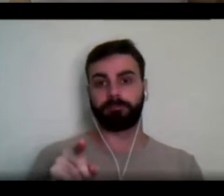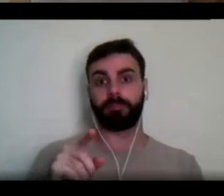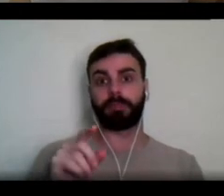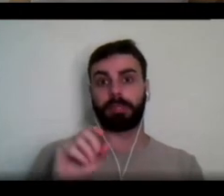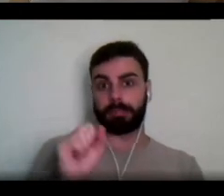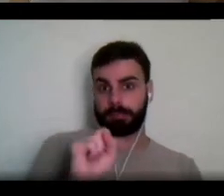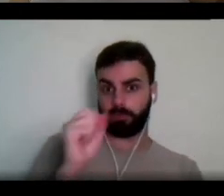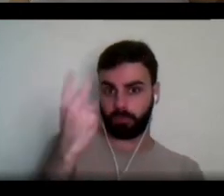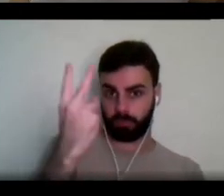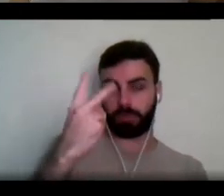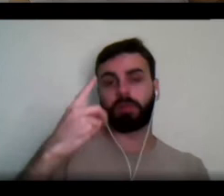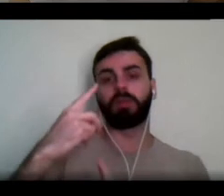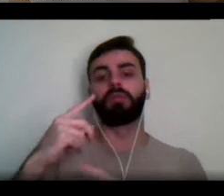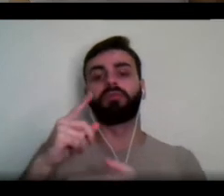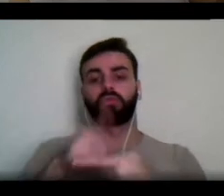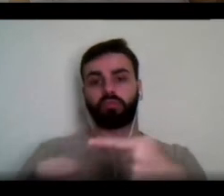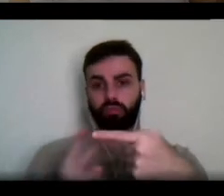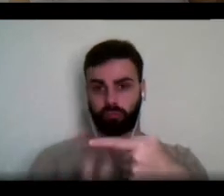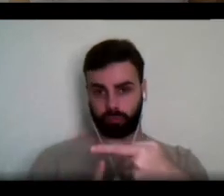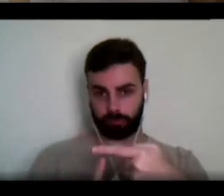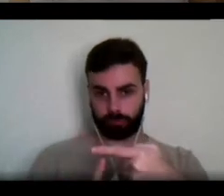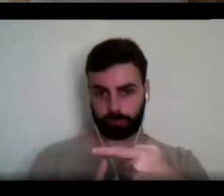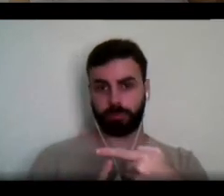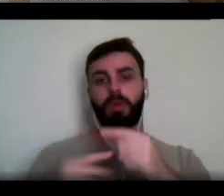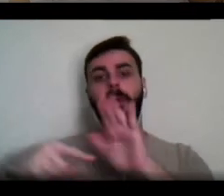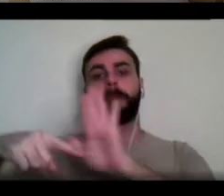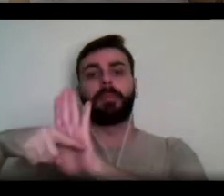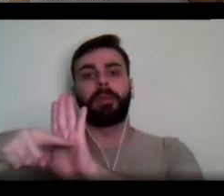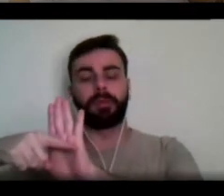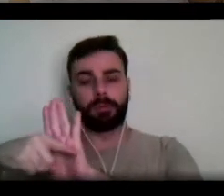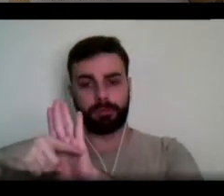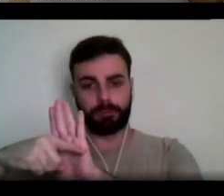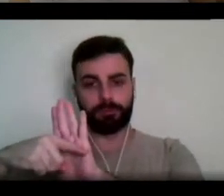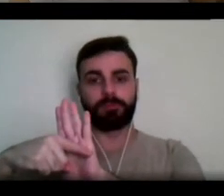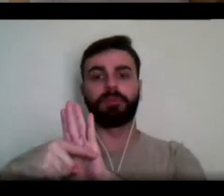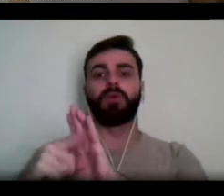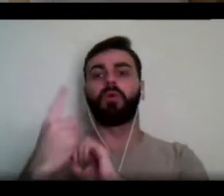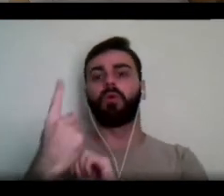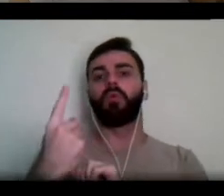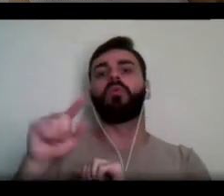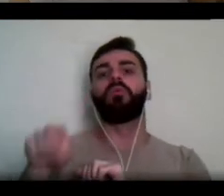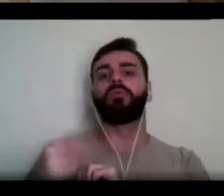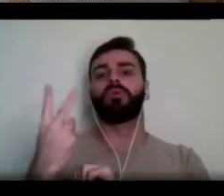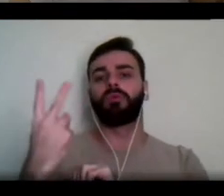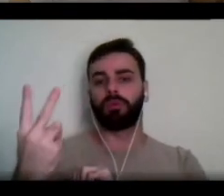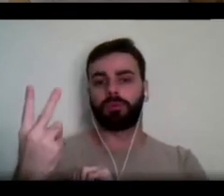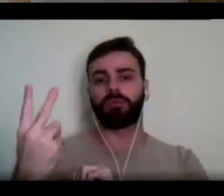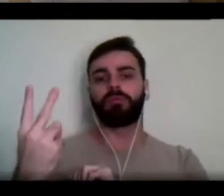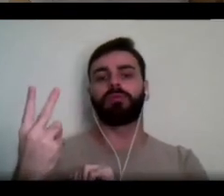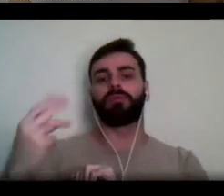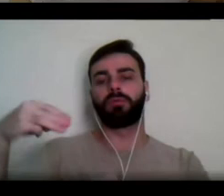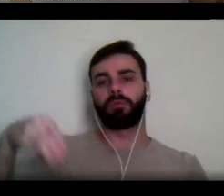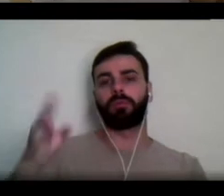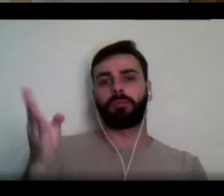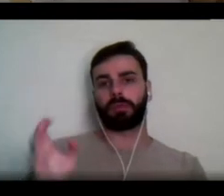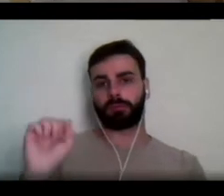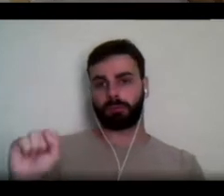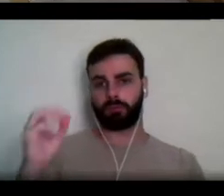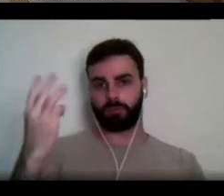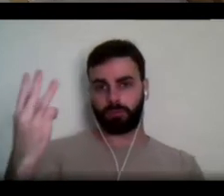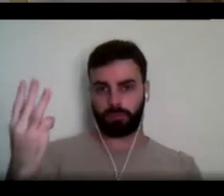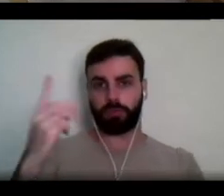2 menos 1,2 metro por segundo ao cubo dividido por